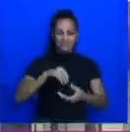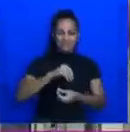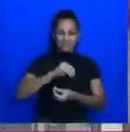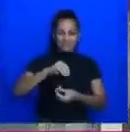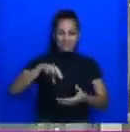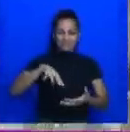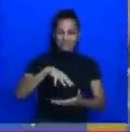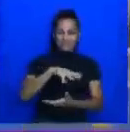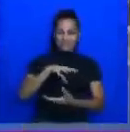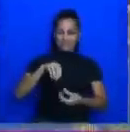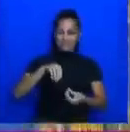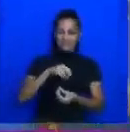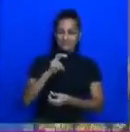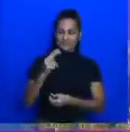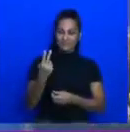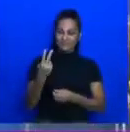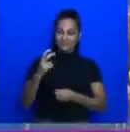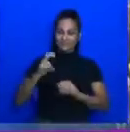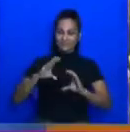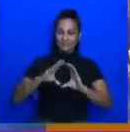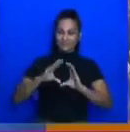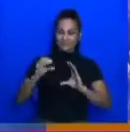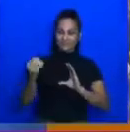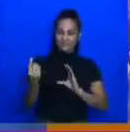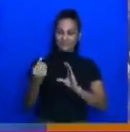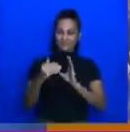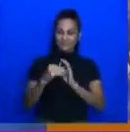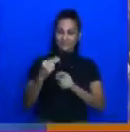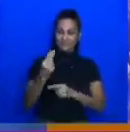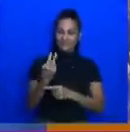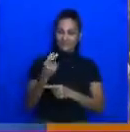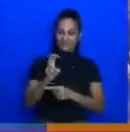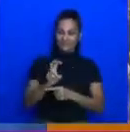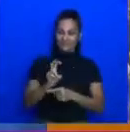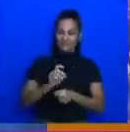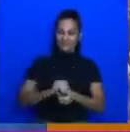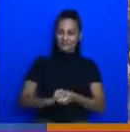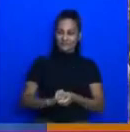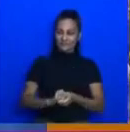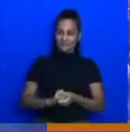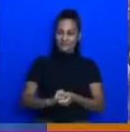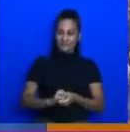Globo carregado, embaralhando 25 bolas numeradas de 0 a 25.